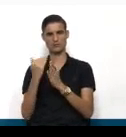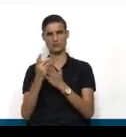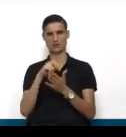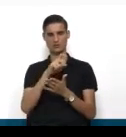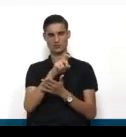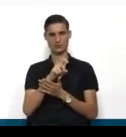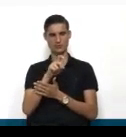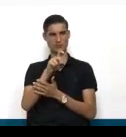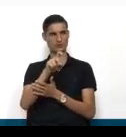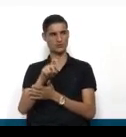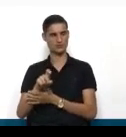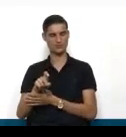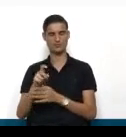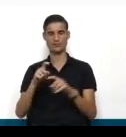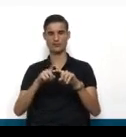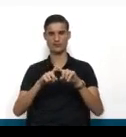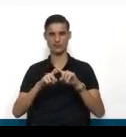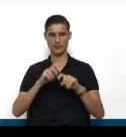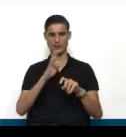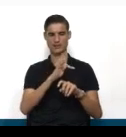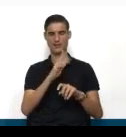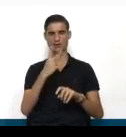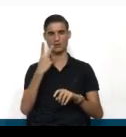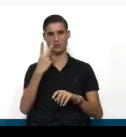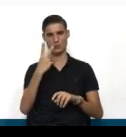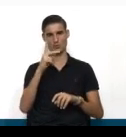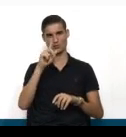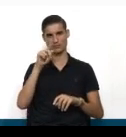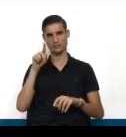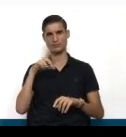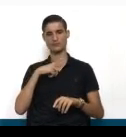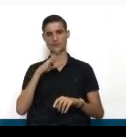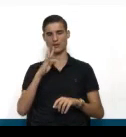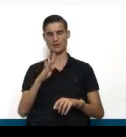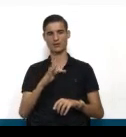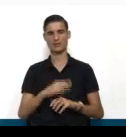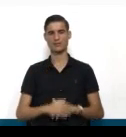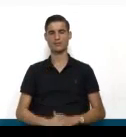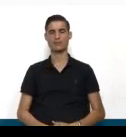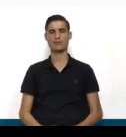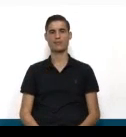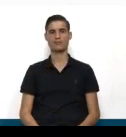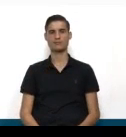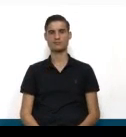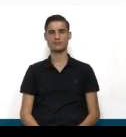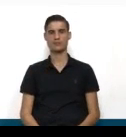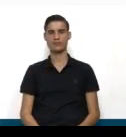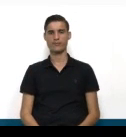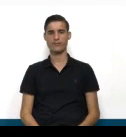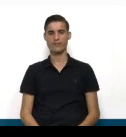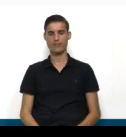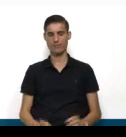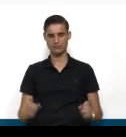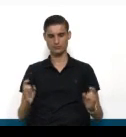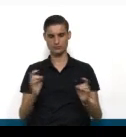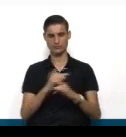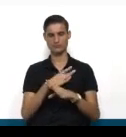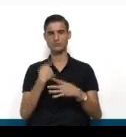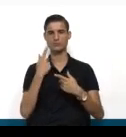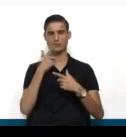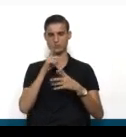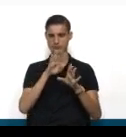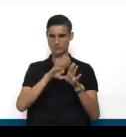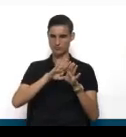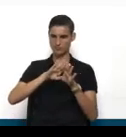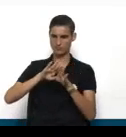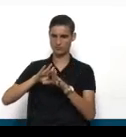que é x de x vezes t duas linhas de t. Tá? Feito isso, nós podemos agora isolar,